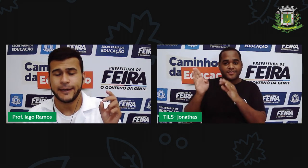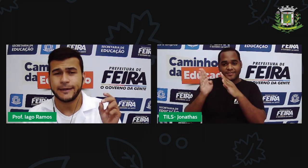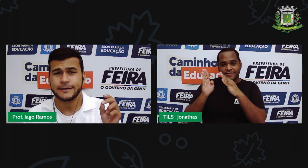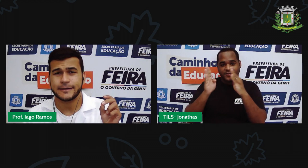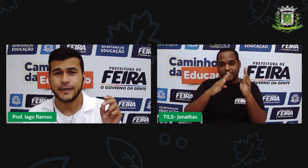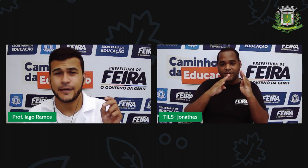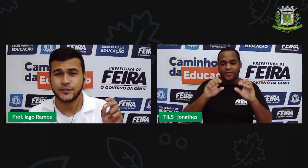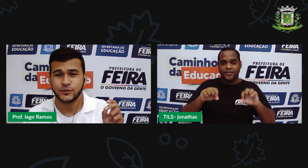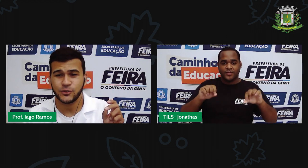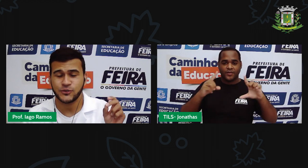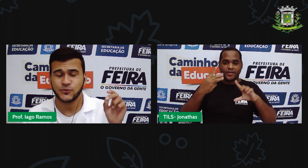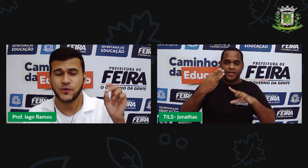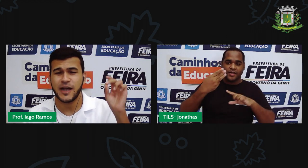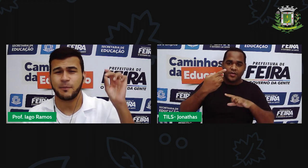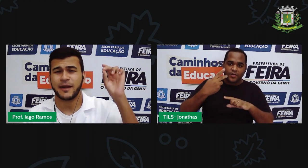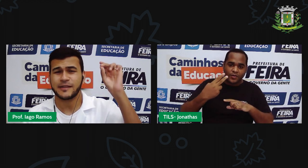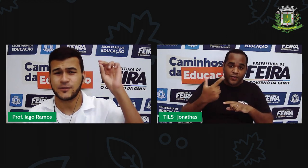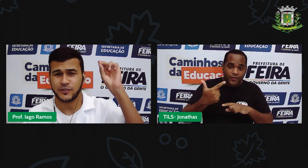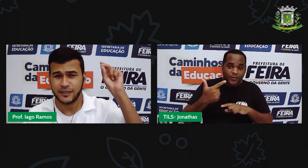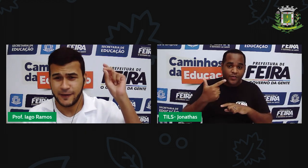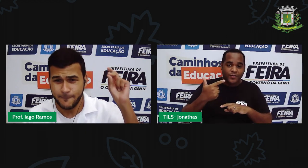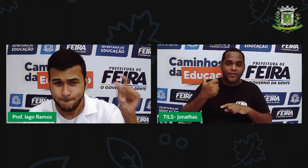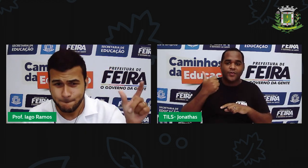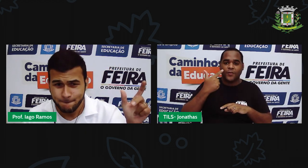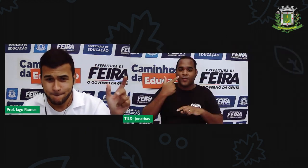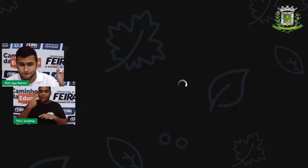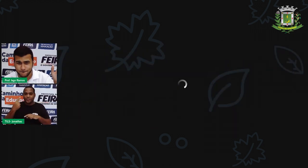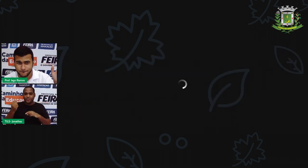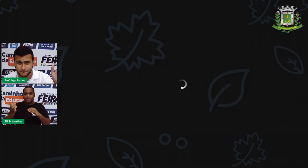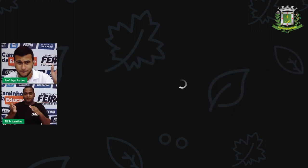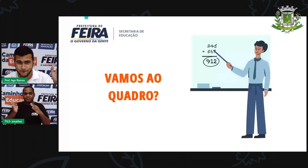em 3, 2, 1. Aparece a outra tela.